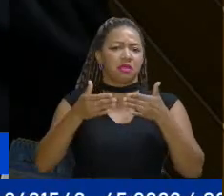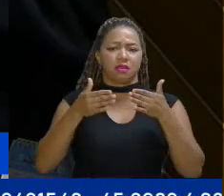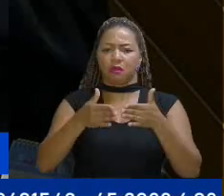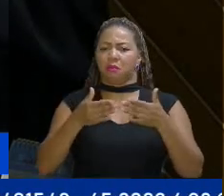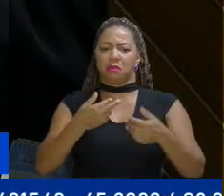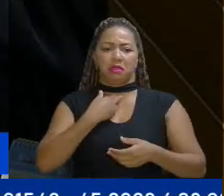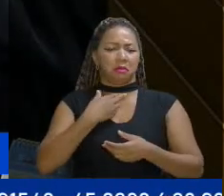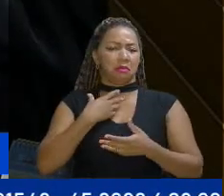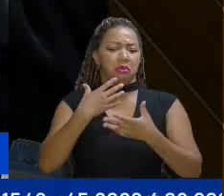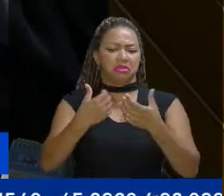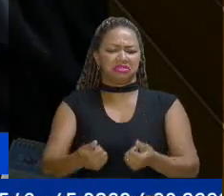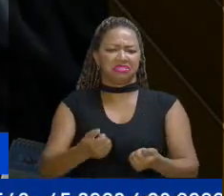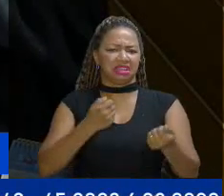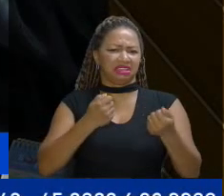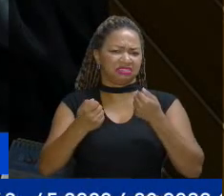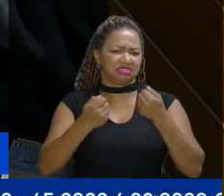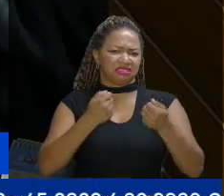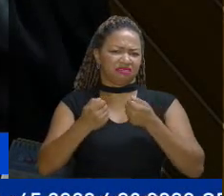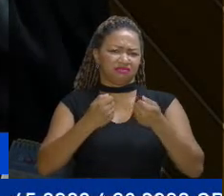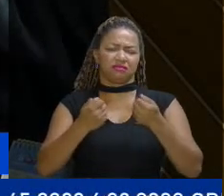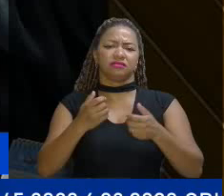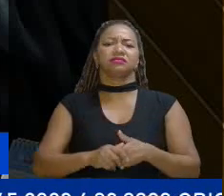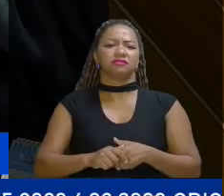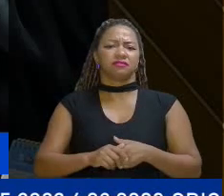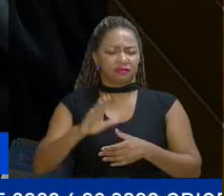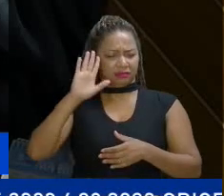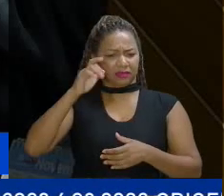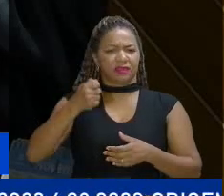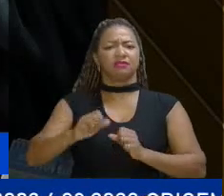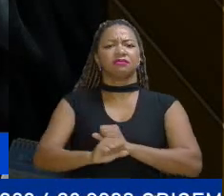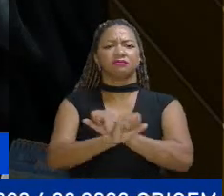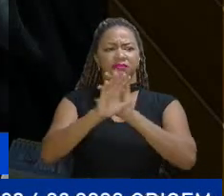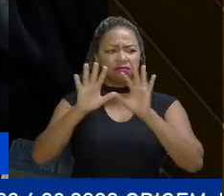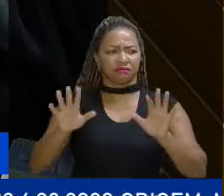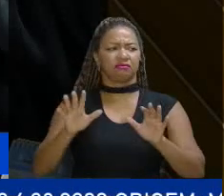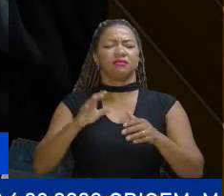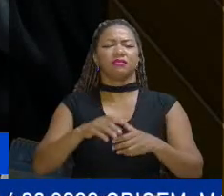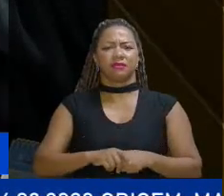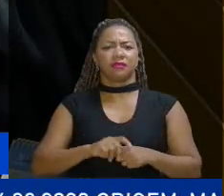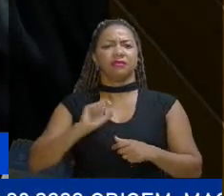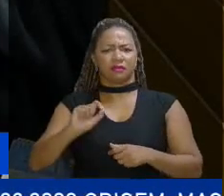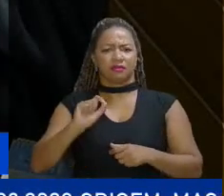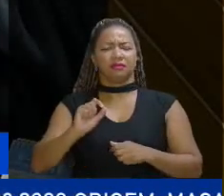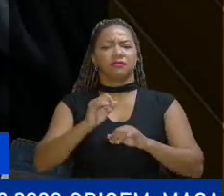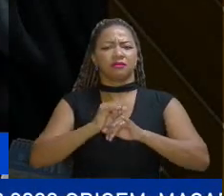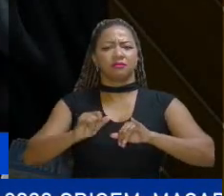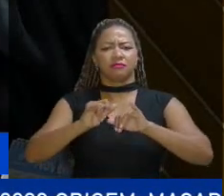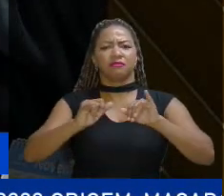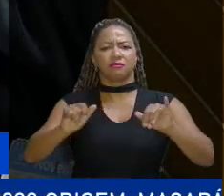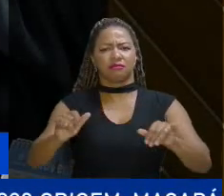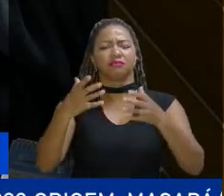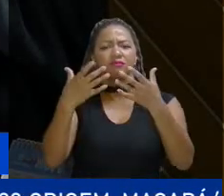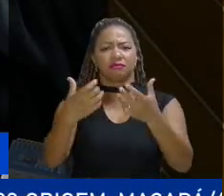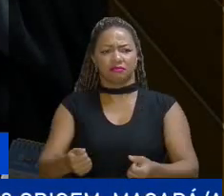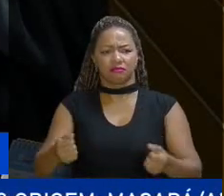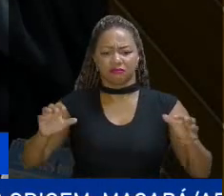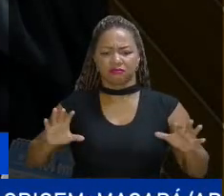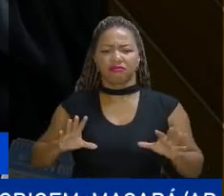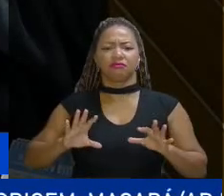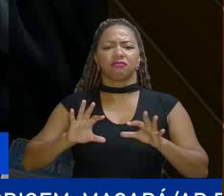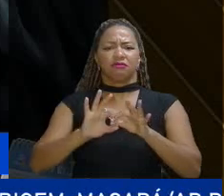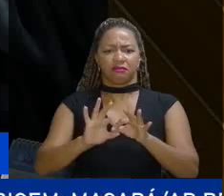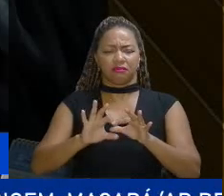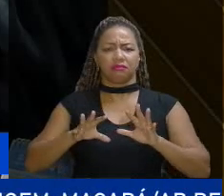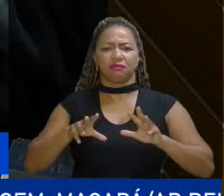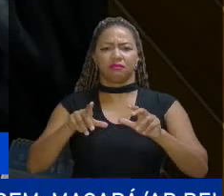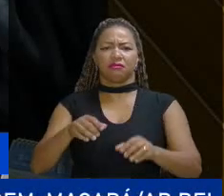não devem ser avaliadas neste julgamento, em razão do reconhecimento explícito da preclusão, já declarado e acolhido à unanimidade